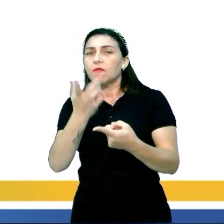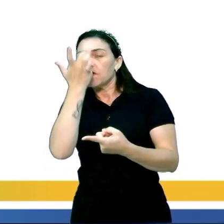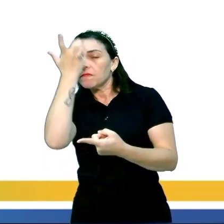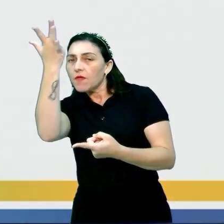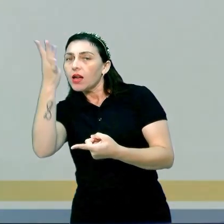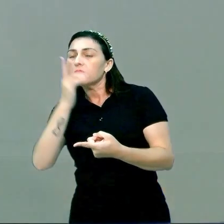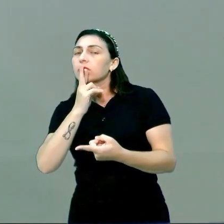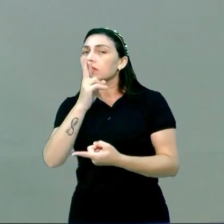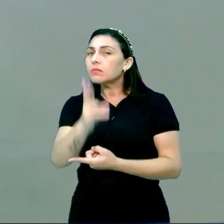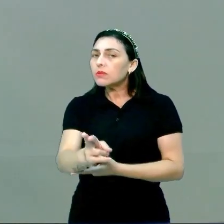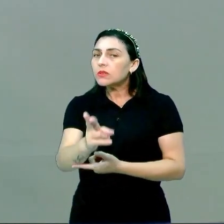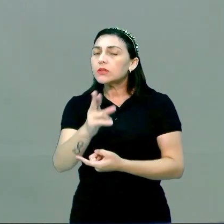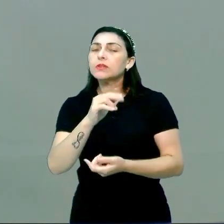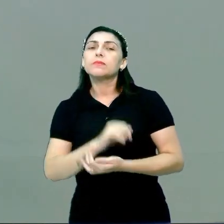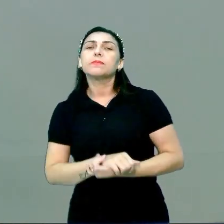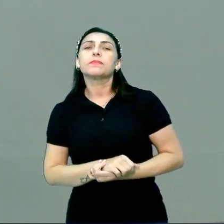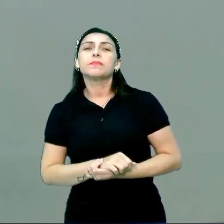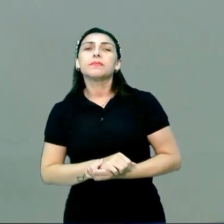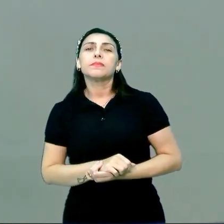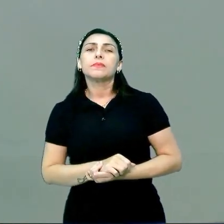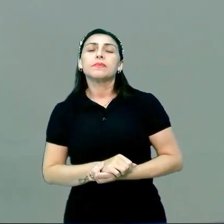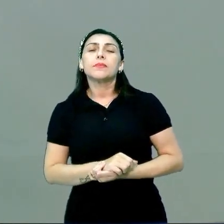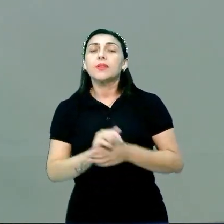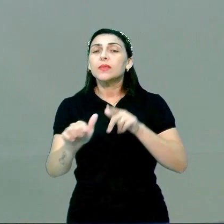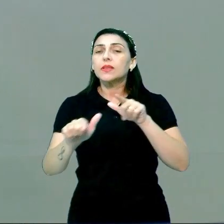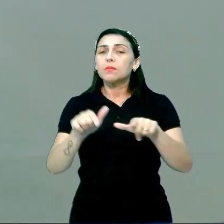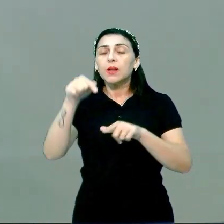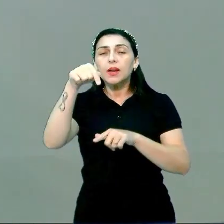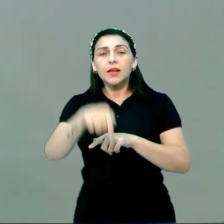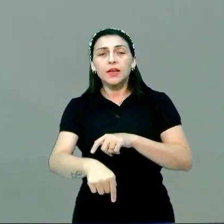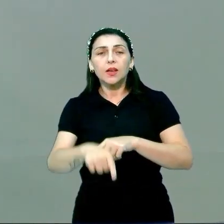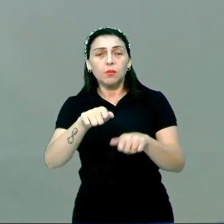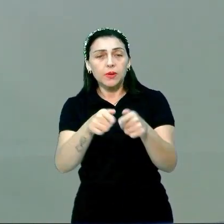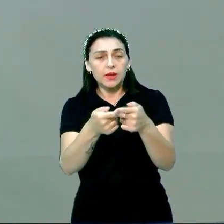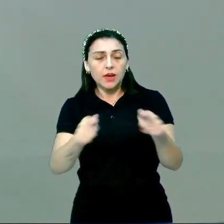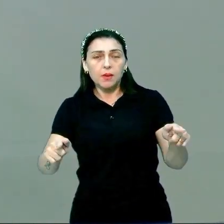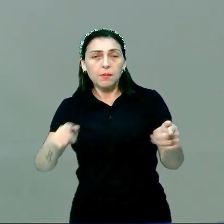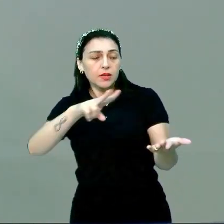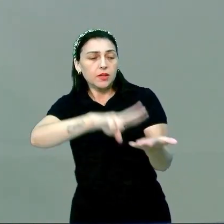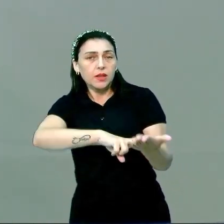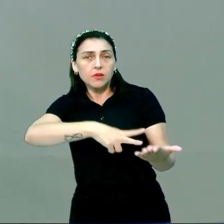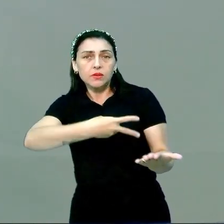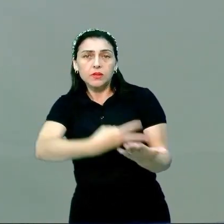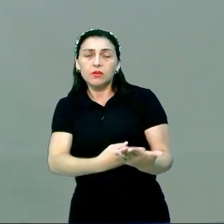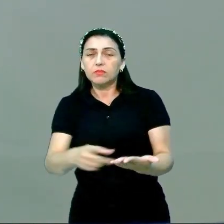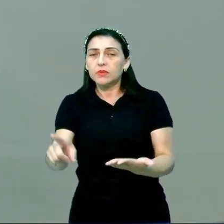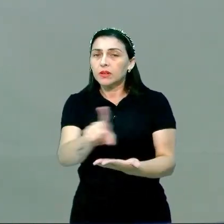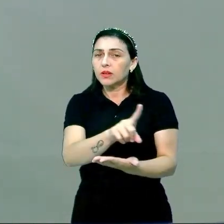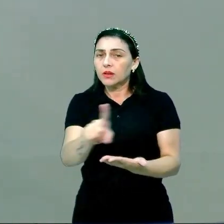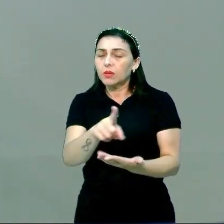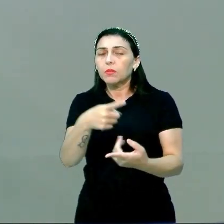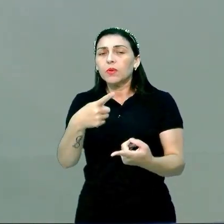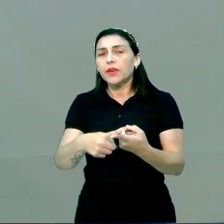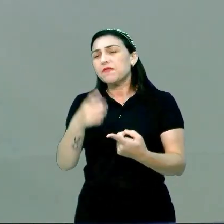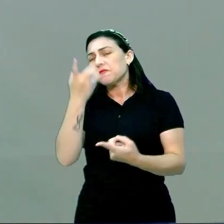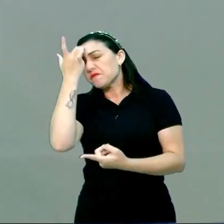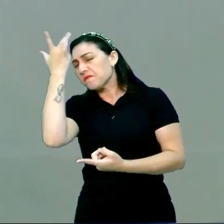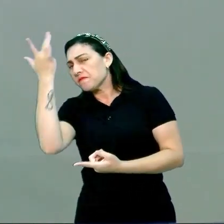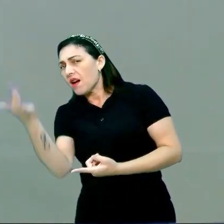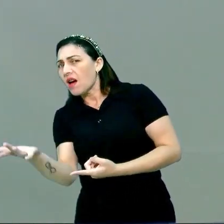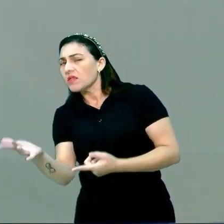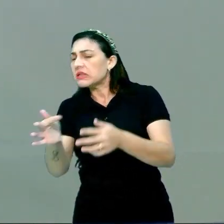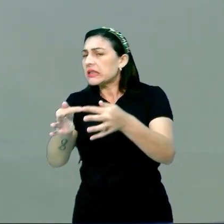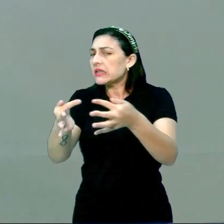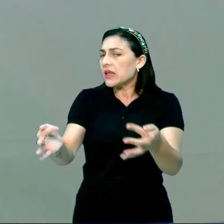a resposta, A gente não trabalha aqui com o método gramática tradução. Porque aí fica tudo